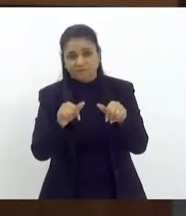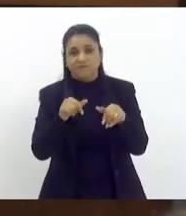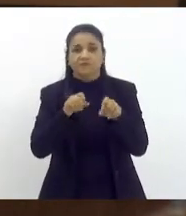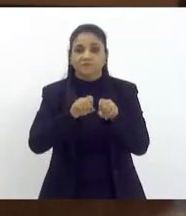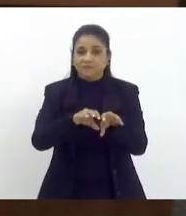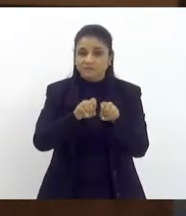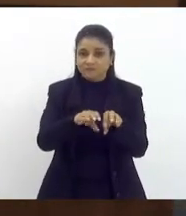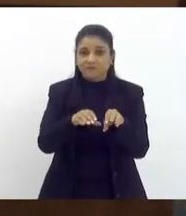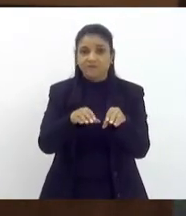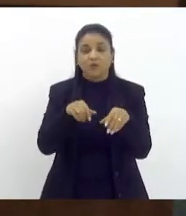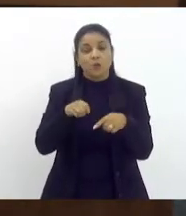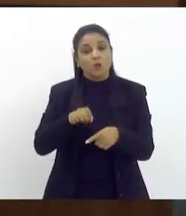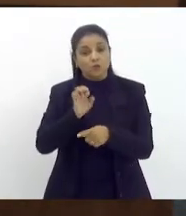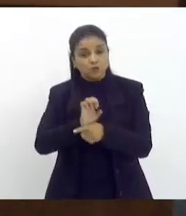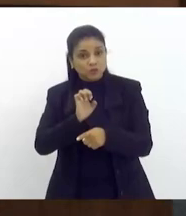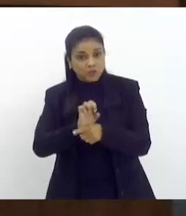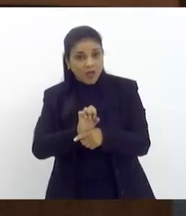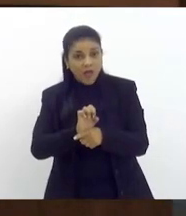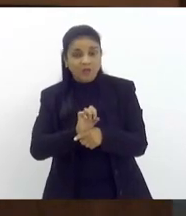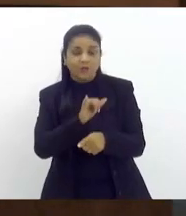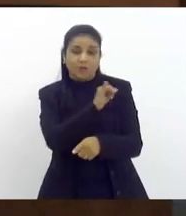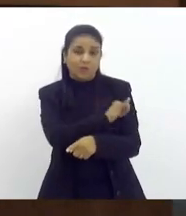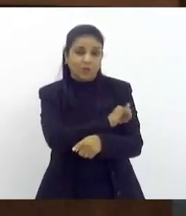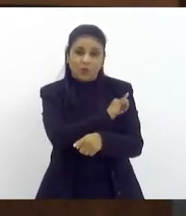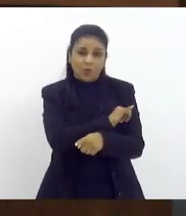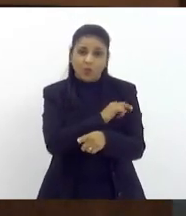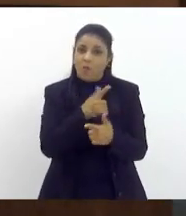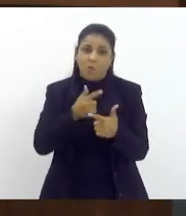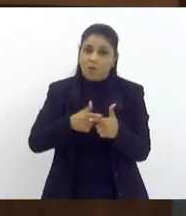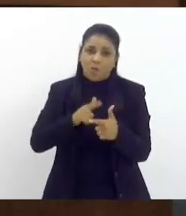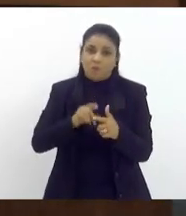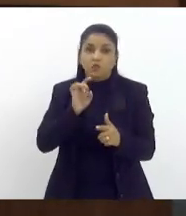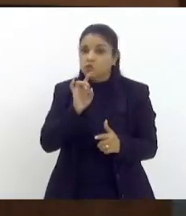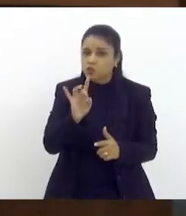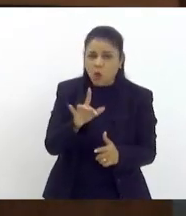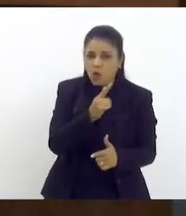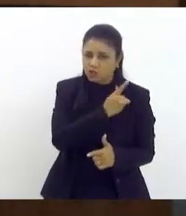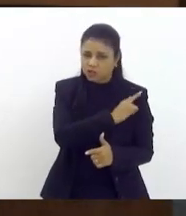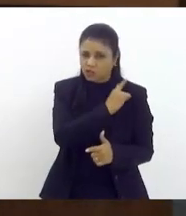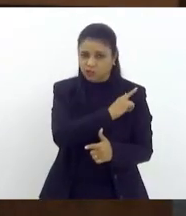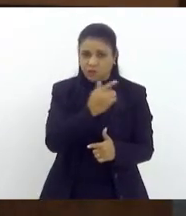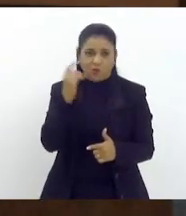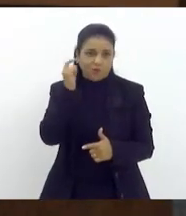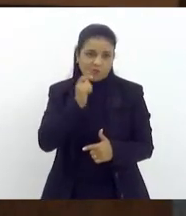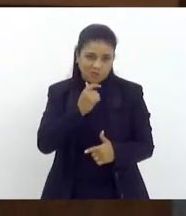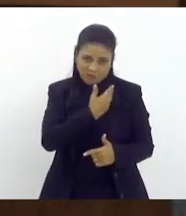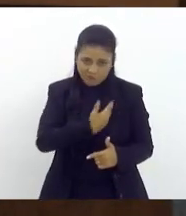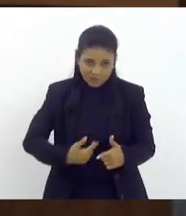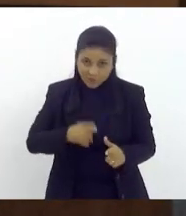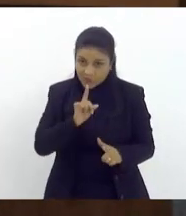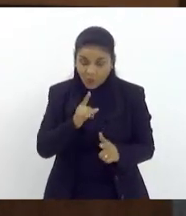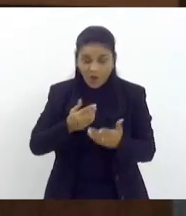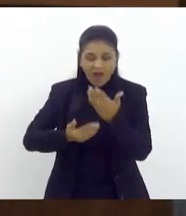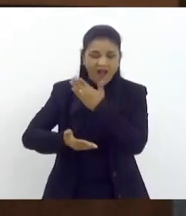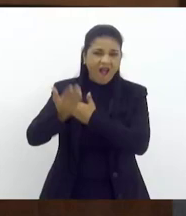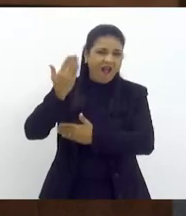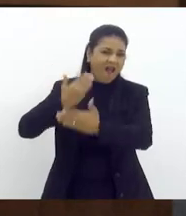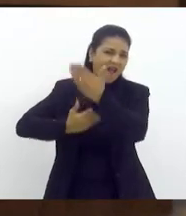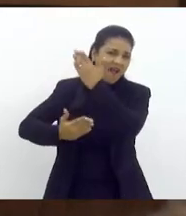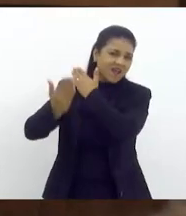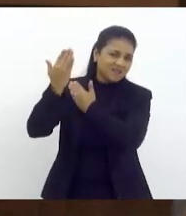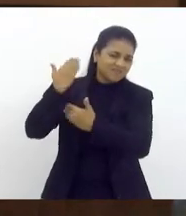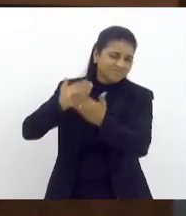estado do Rio de Janeiro Isso não é uma questão apenas da gestão do governador Cláudio isso é inclusive se fala de anos e anos de